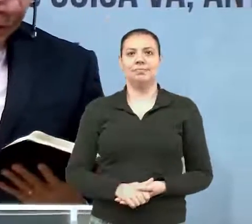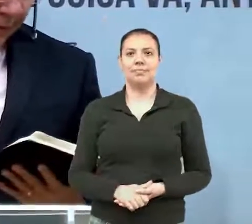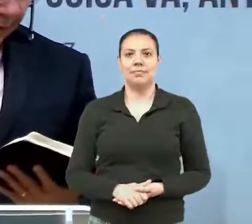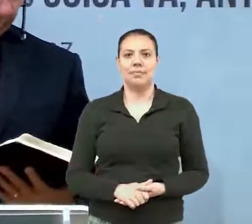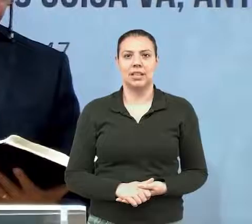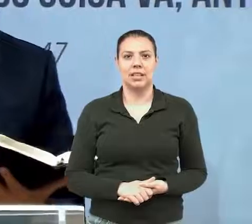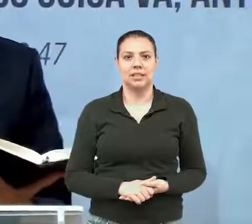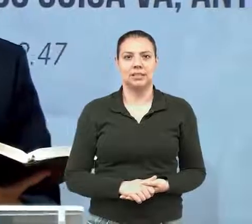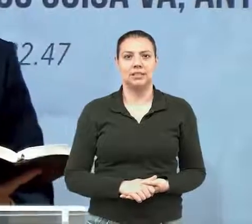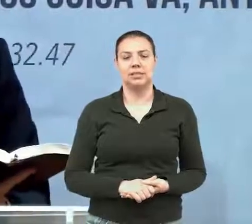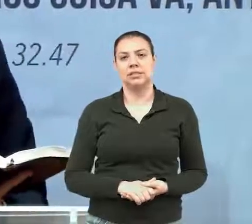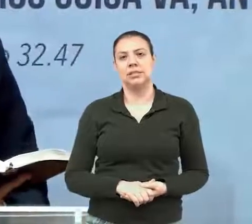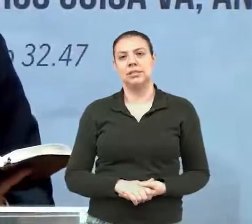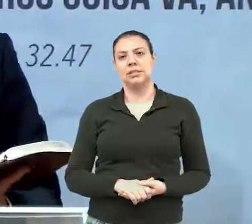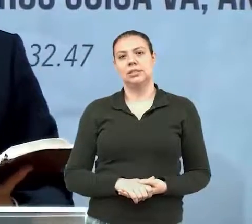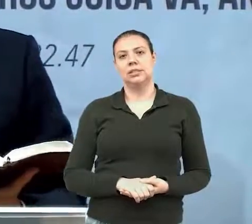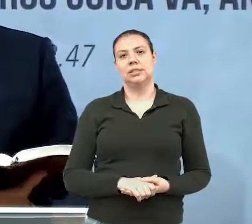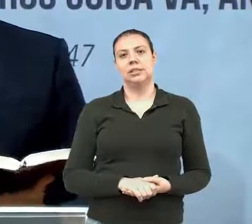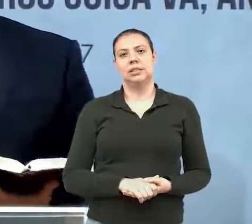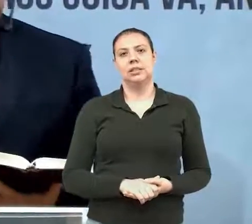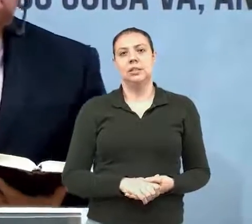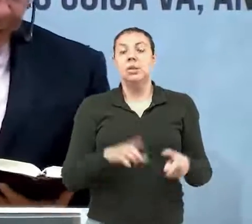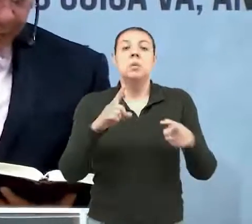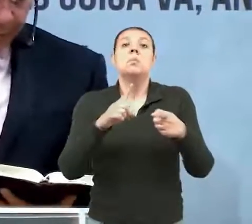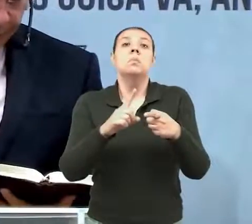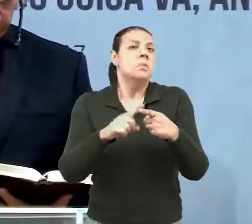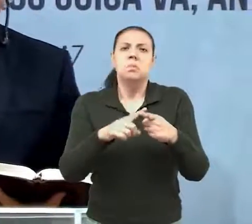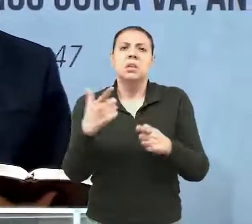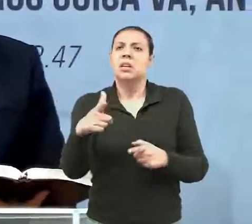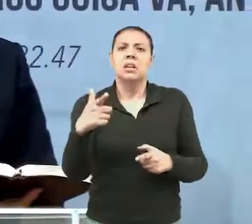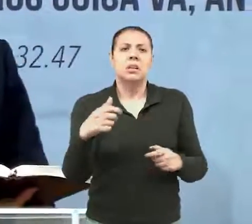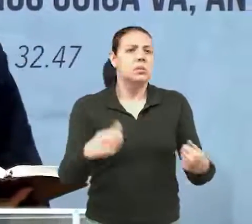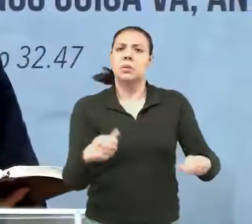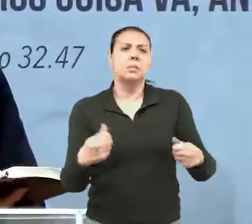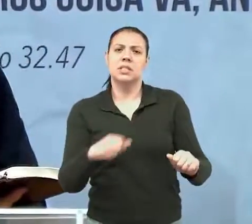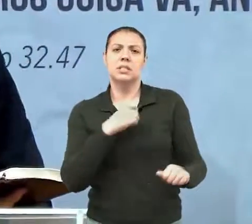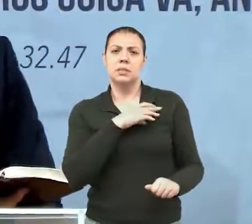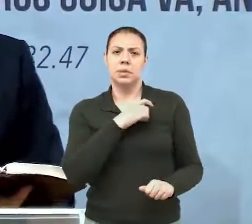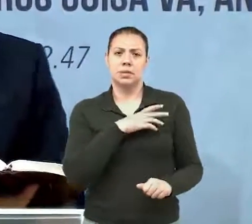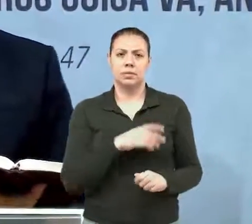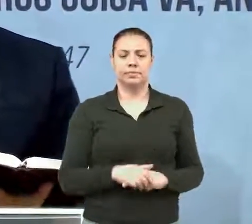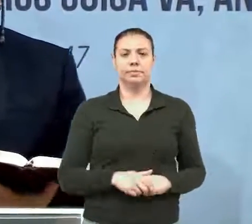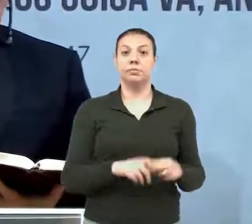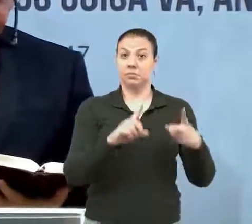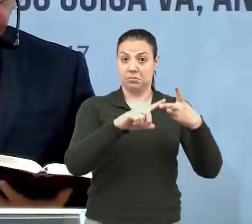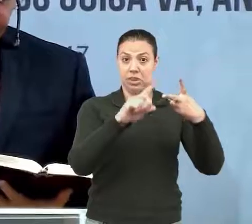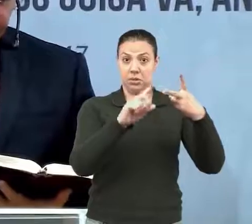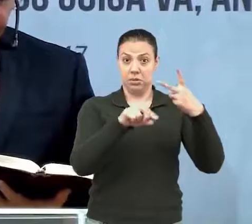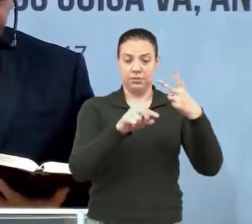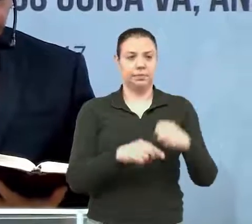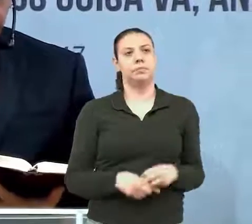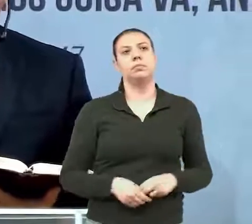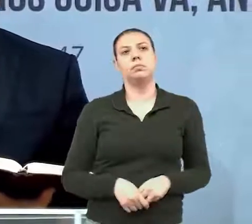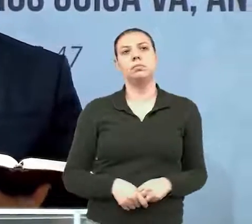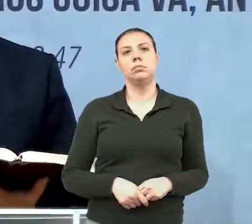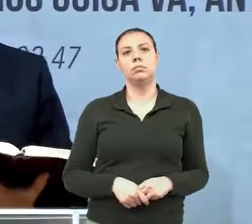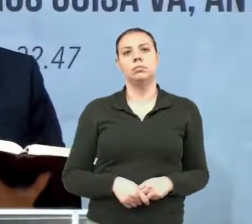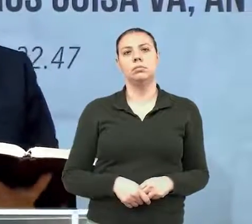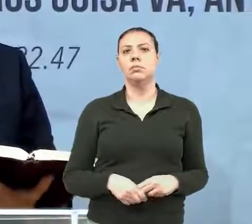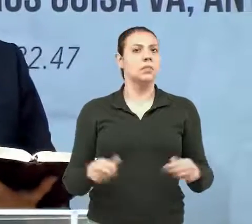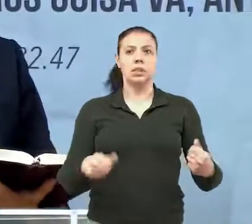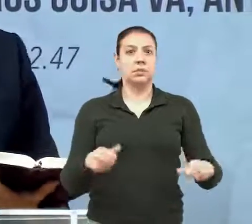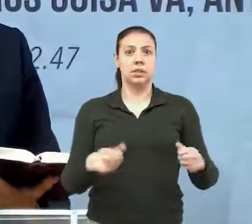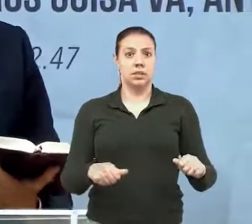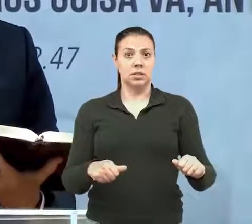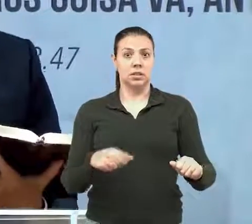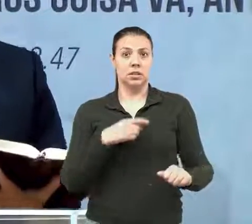Mas notem mais, por que você não precisa ter medo? Segundo lugar, você não precisa ter medo, porque foi Deus